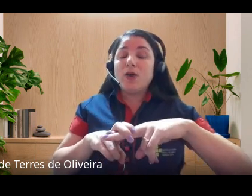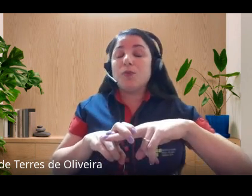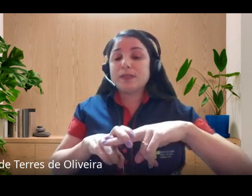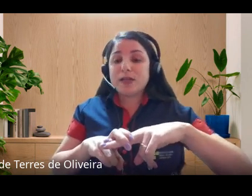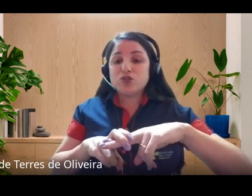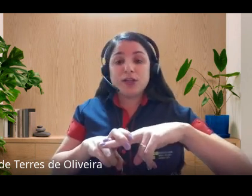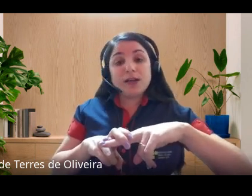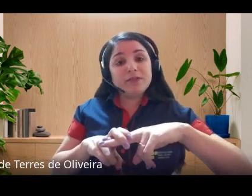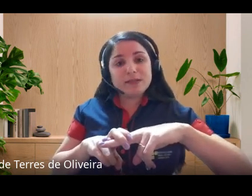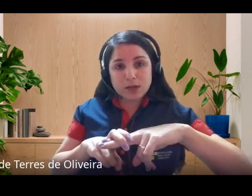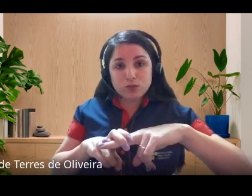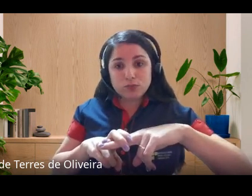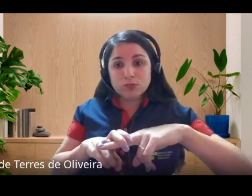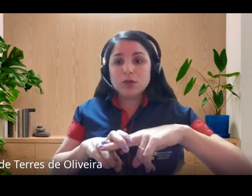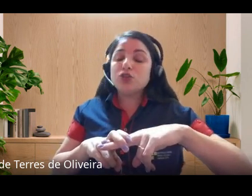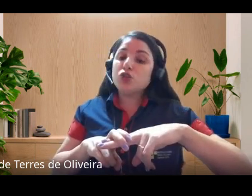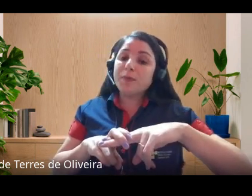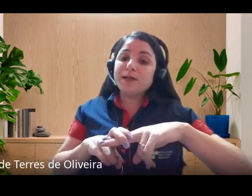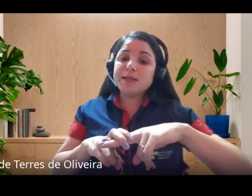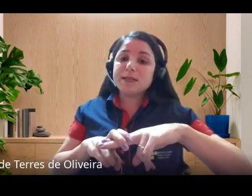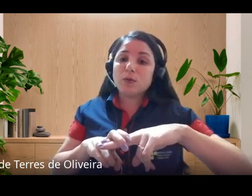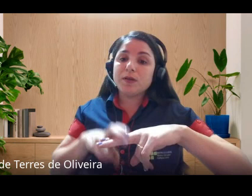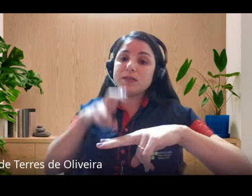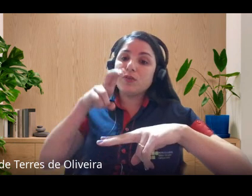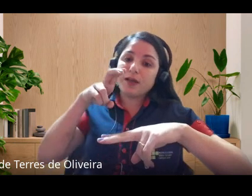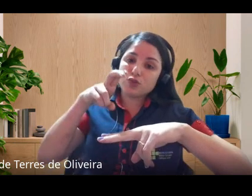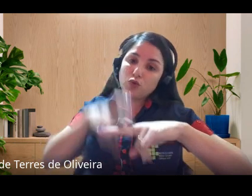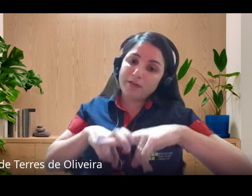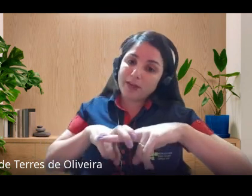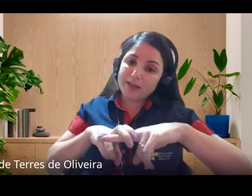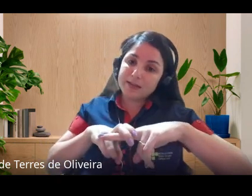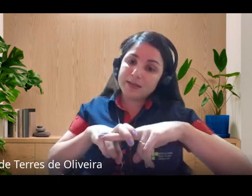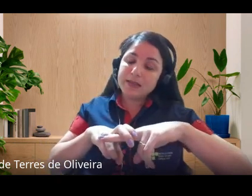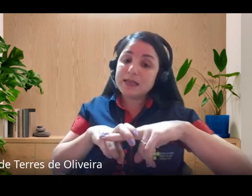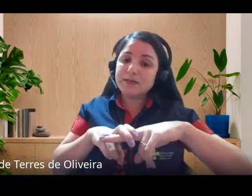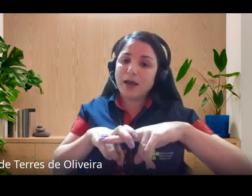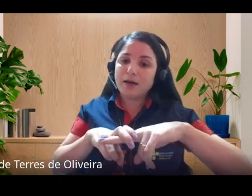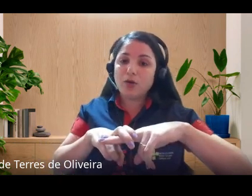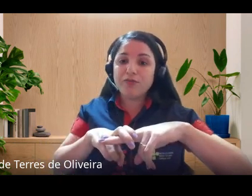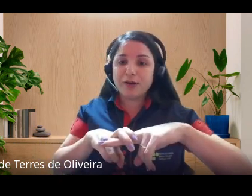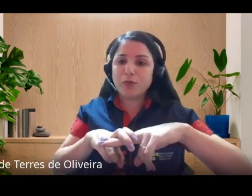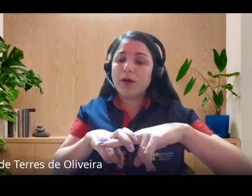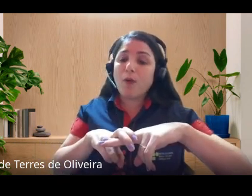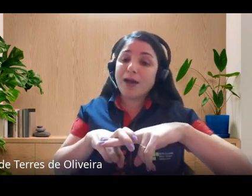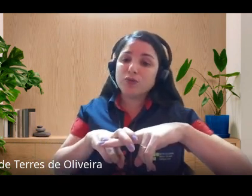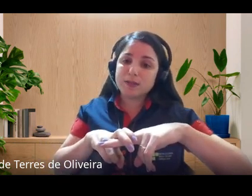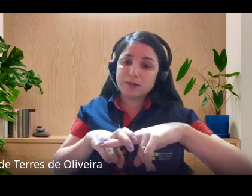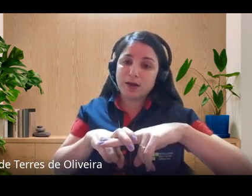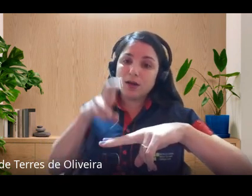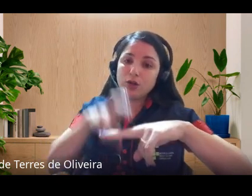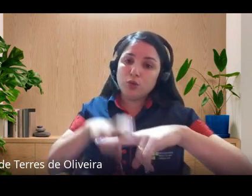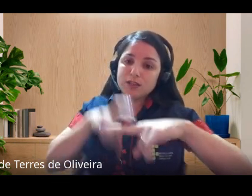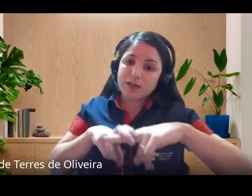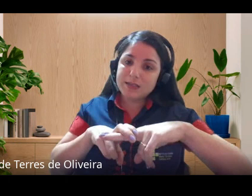que é um processo de derivação de nominalização. Se eu faço uma vez, sentar é o verbo, é o ato de